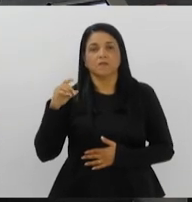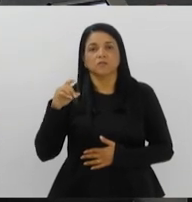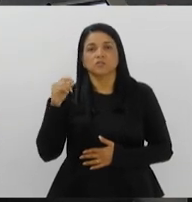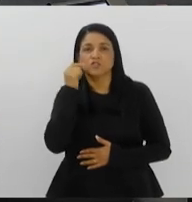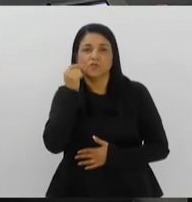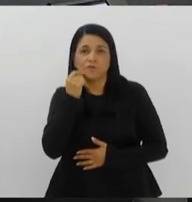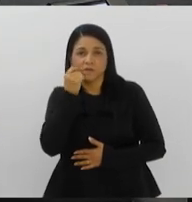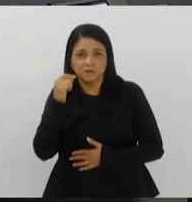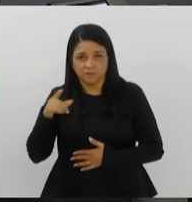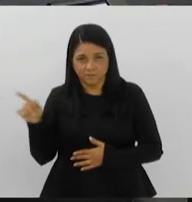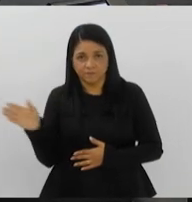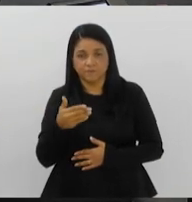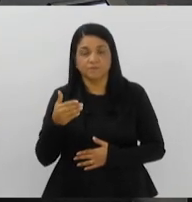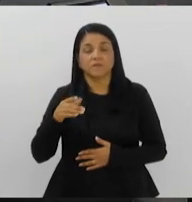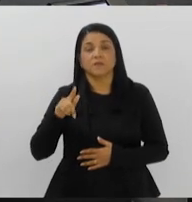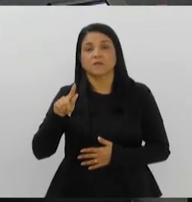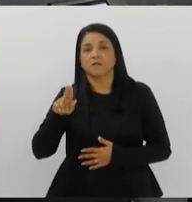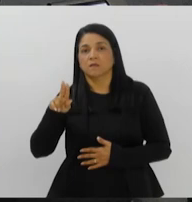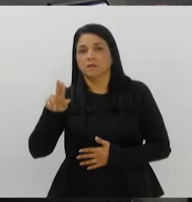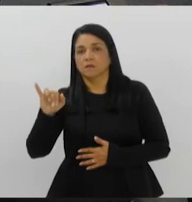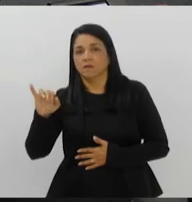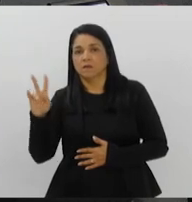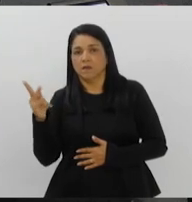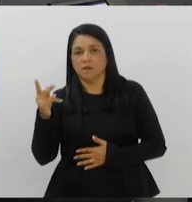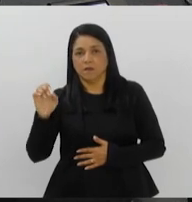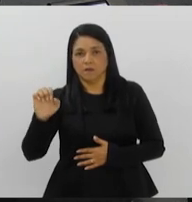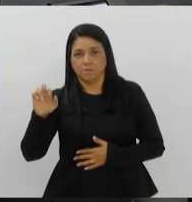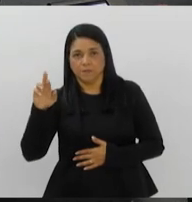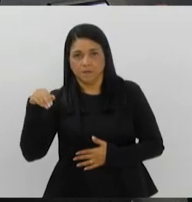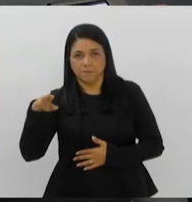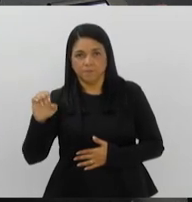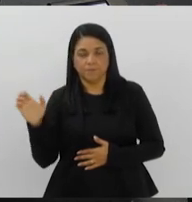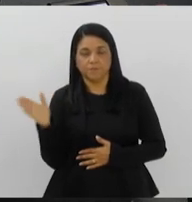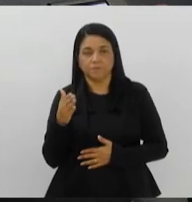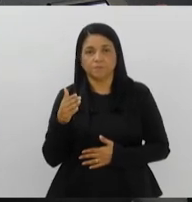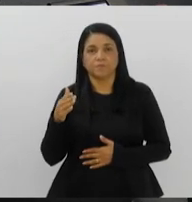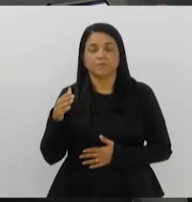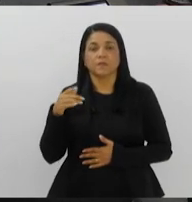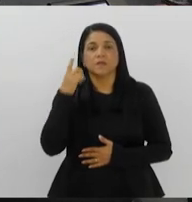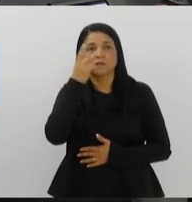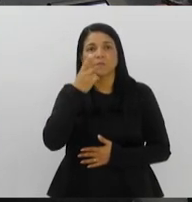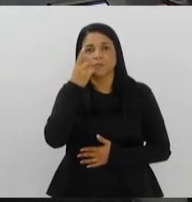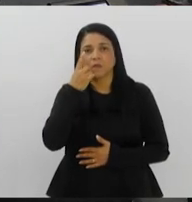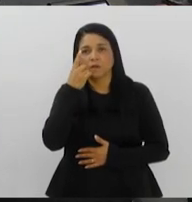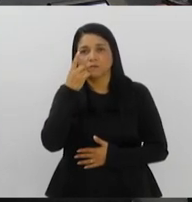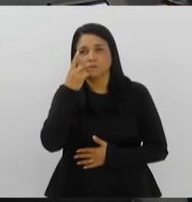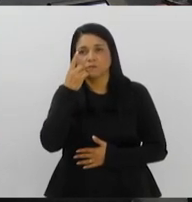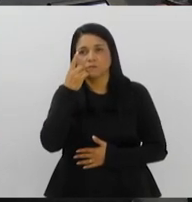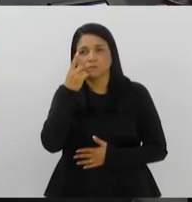Ratinho, deputado Guilherme Schreder, deputado